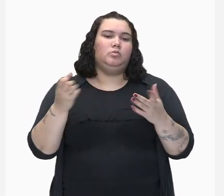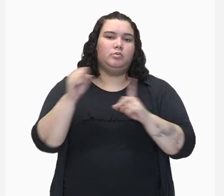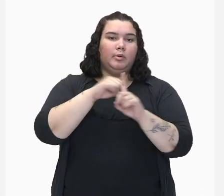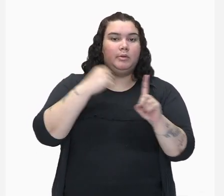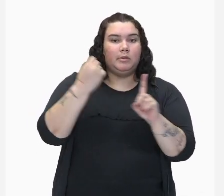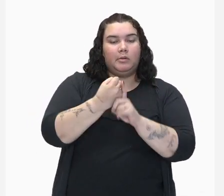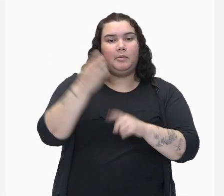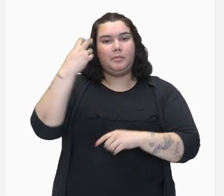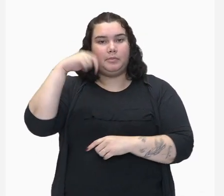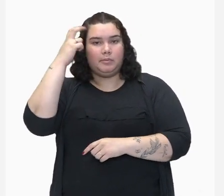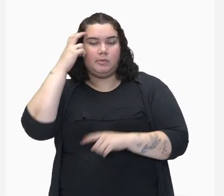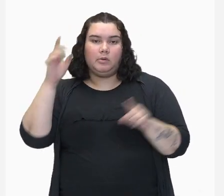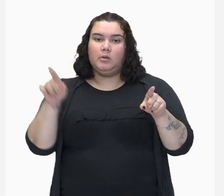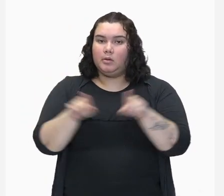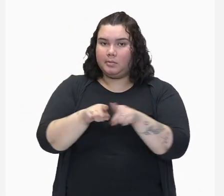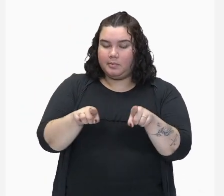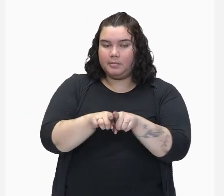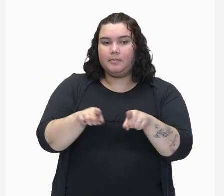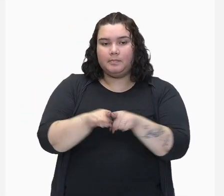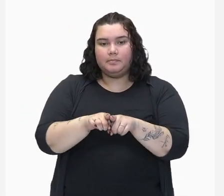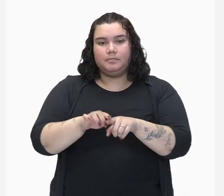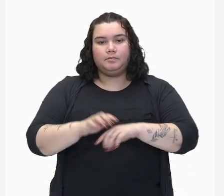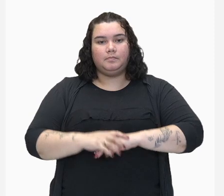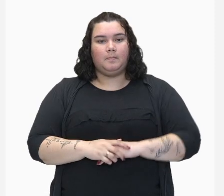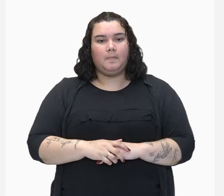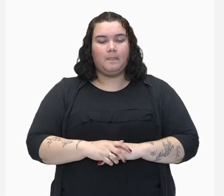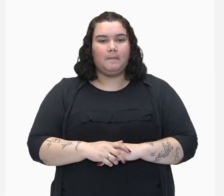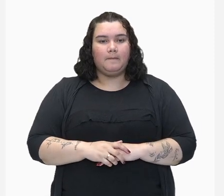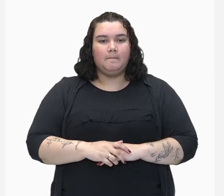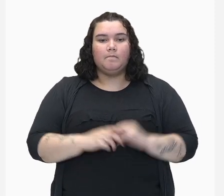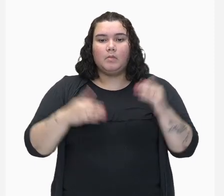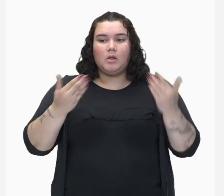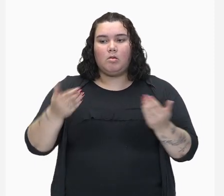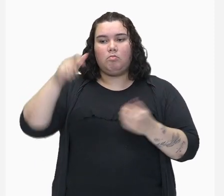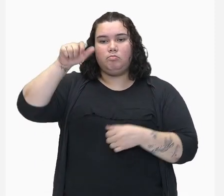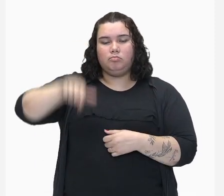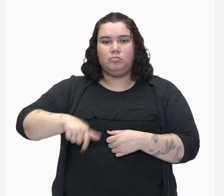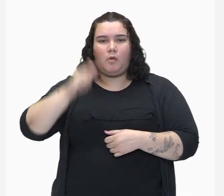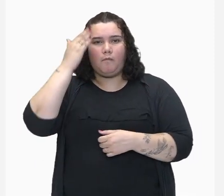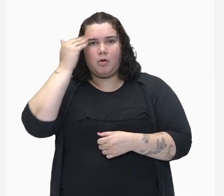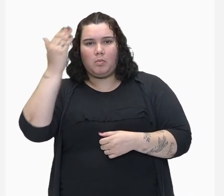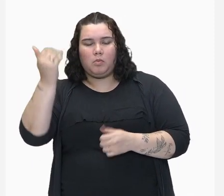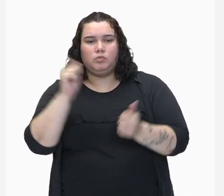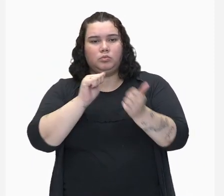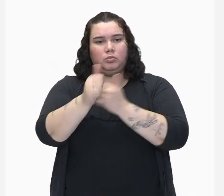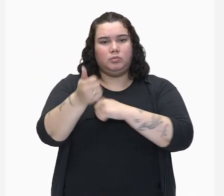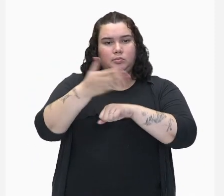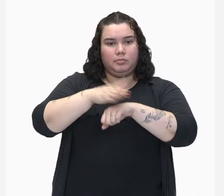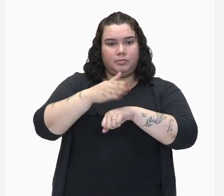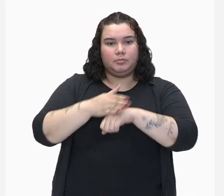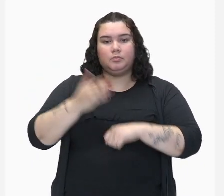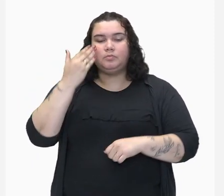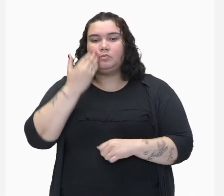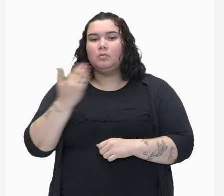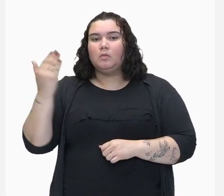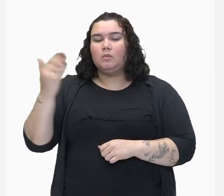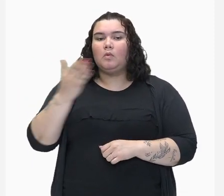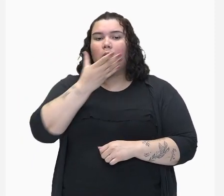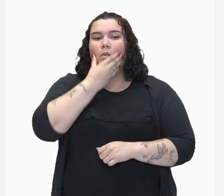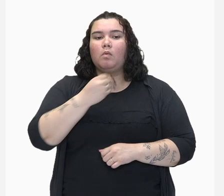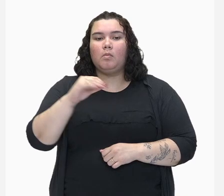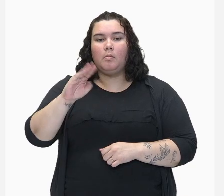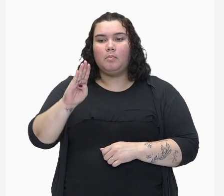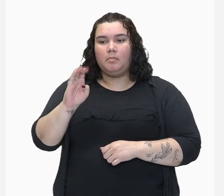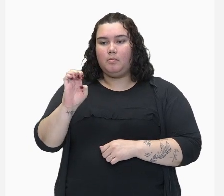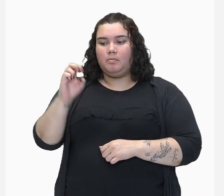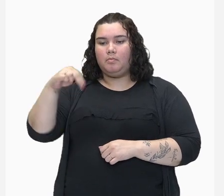sociais e culturais. E por falar no papel dos atletas, Olha só, o Ben Carrington, em Race,